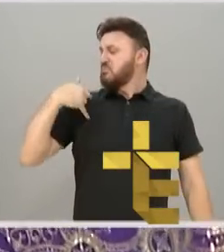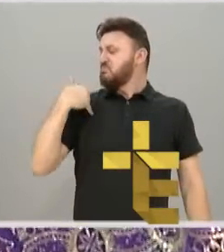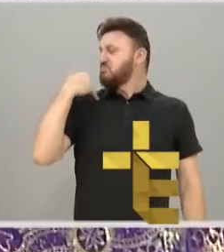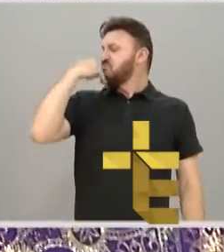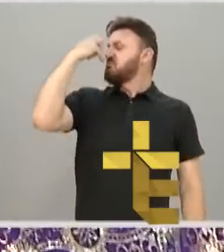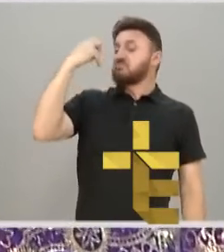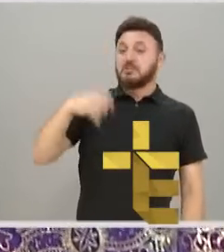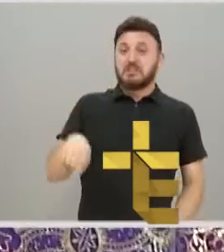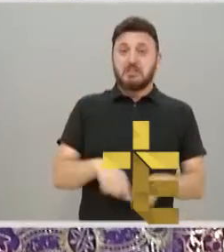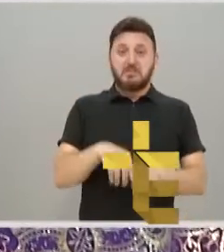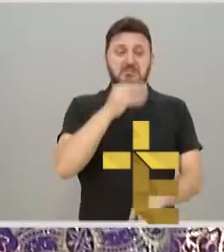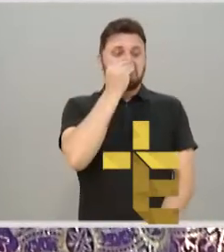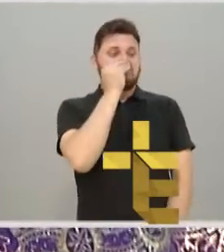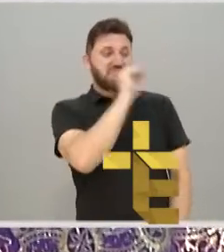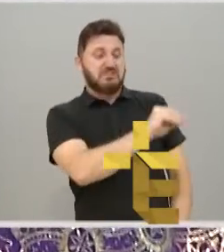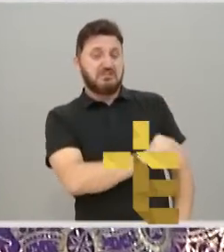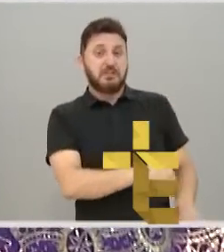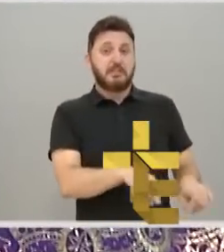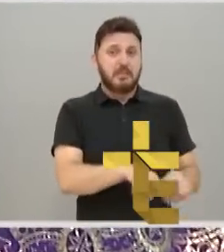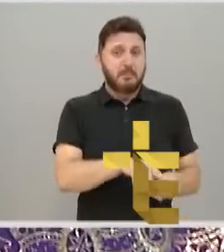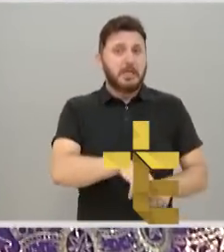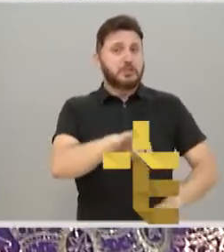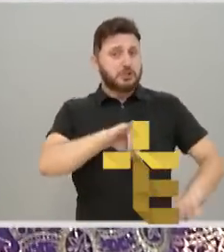o egoísmo leva ao sofrimento.